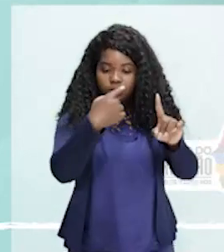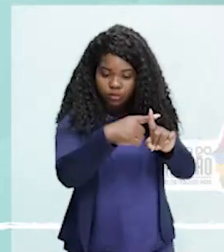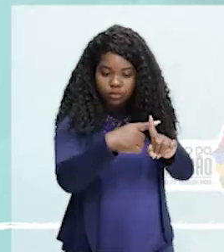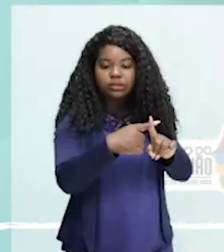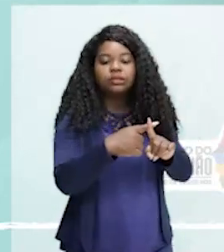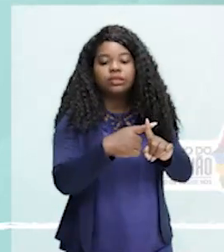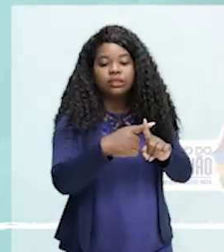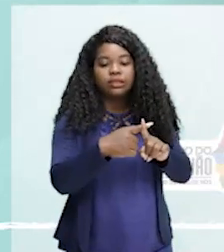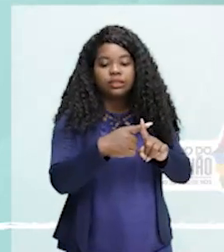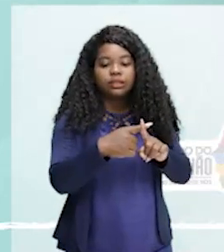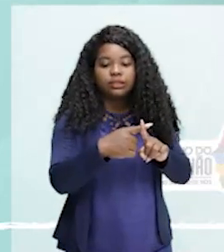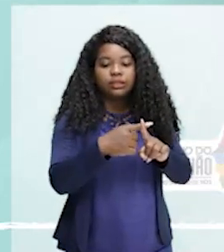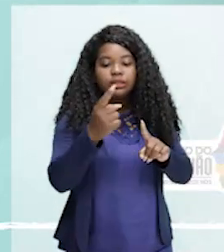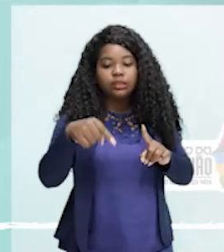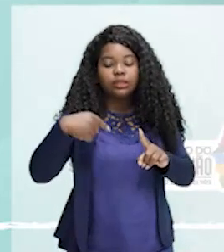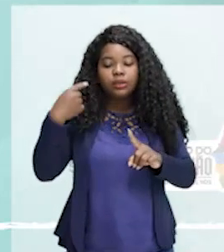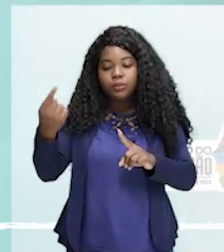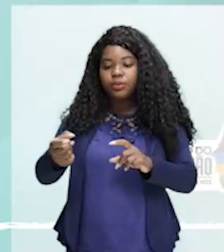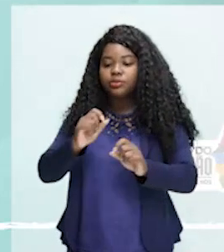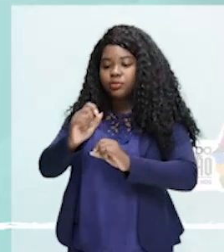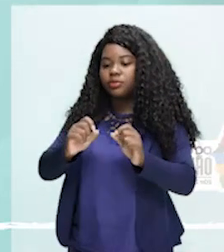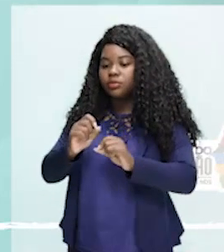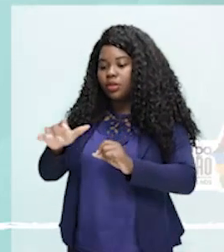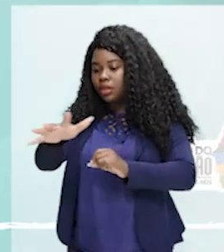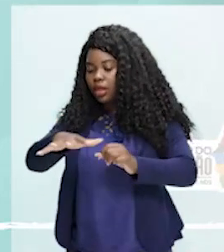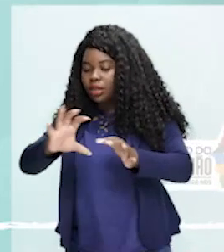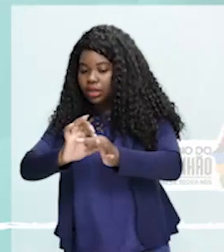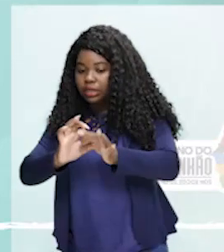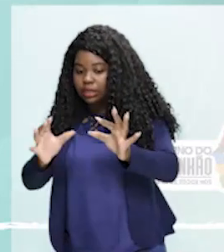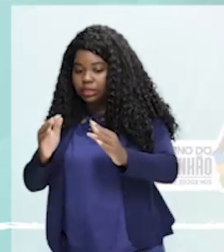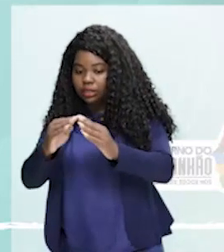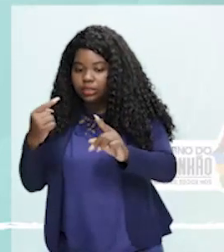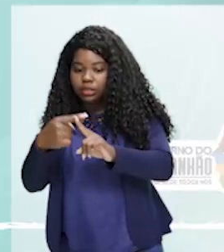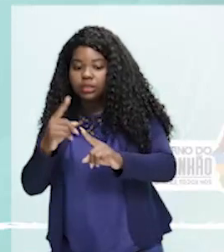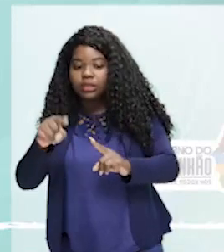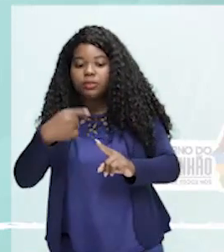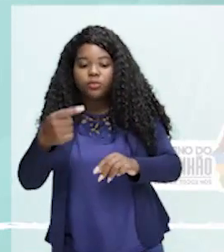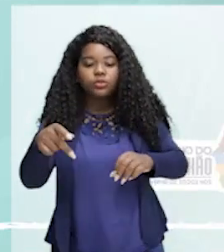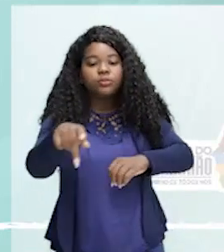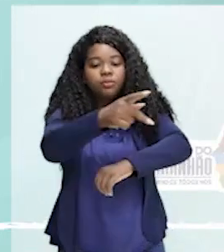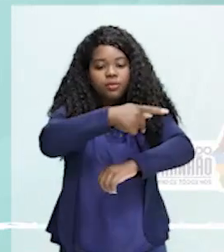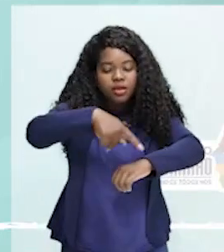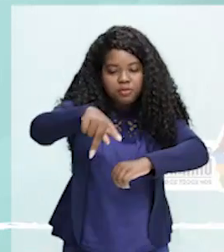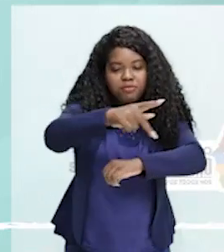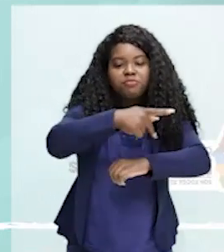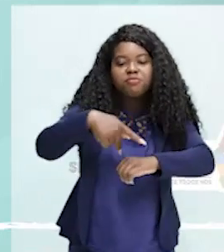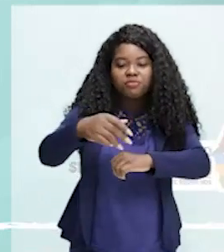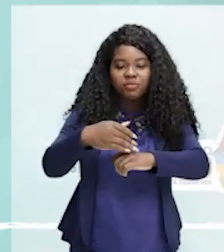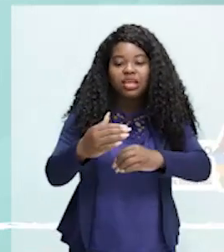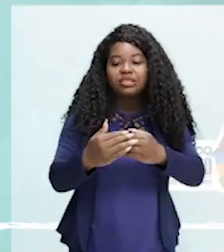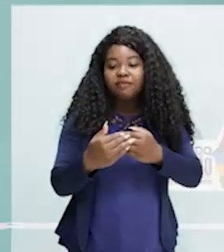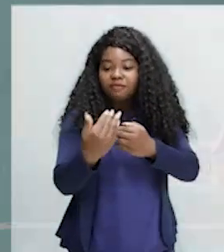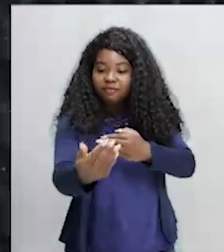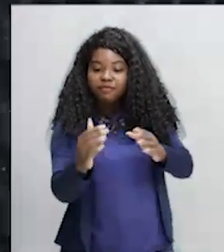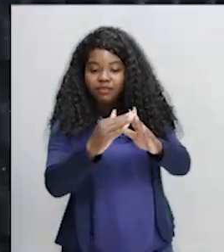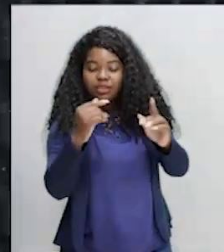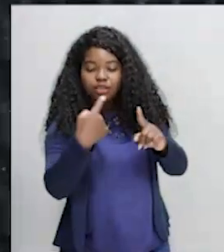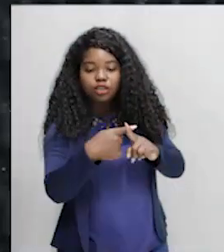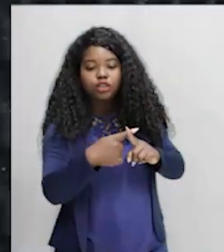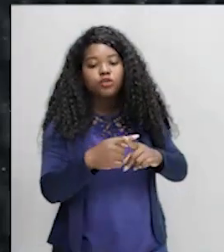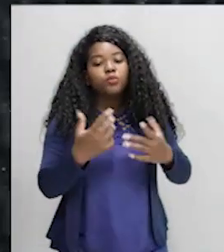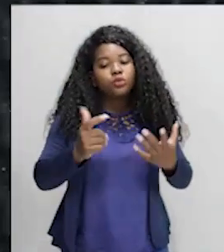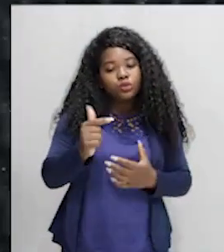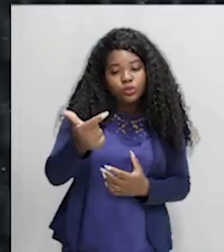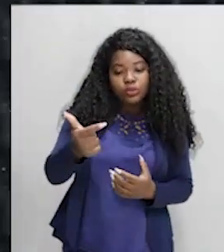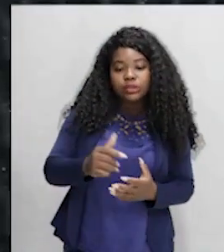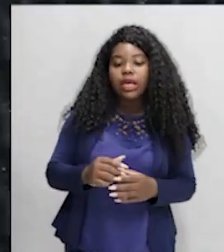igreja, para a porta da igreja. Depois da porta da igreja, para a praça em frente à igreja. Quando não tinha mais condições, a igreja